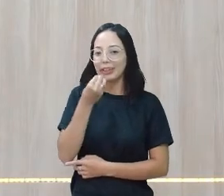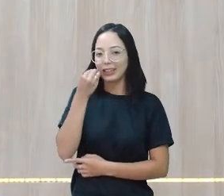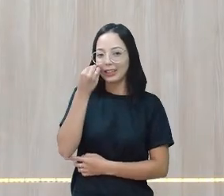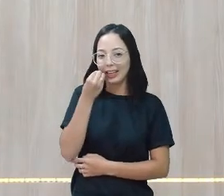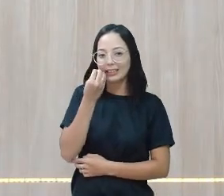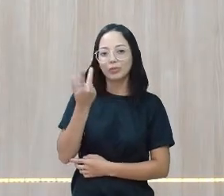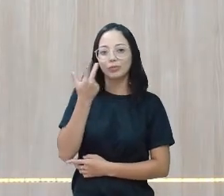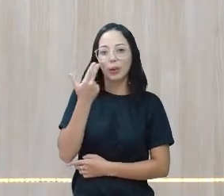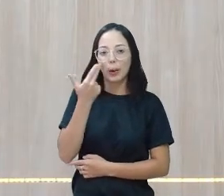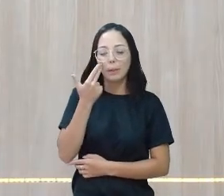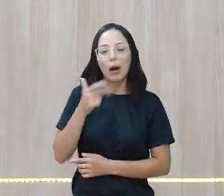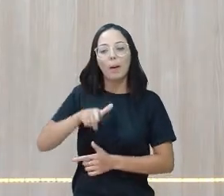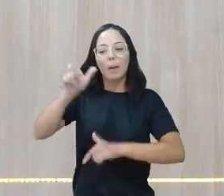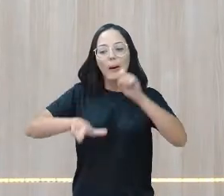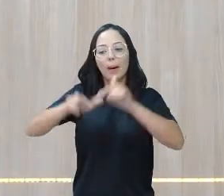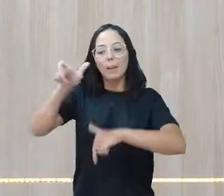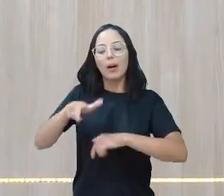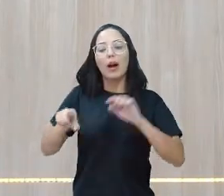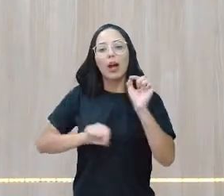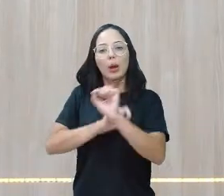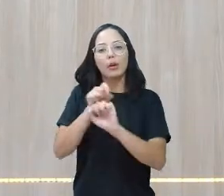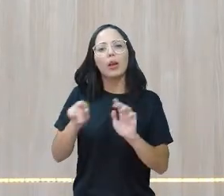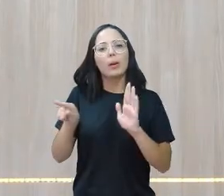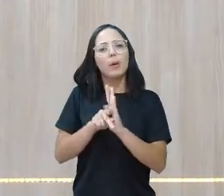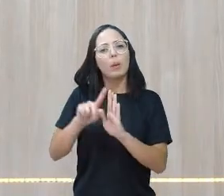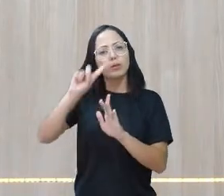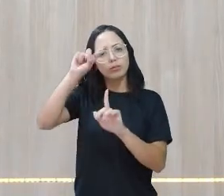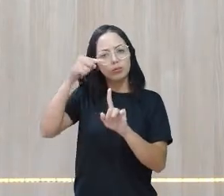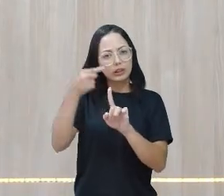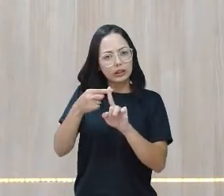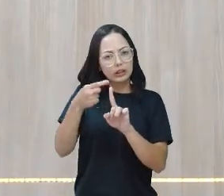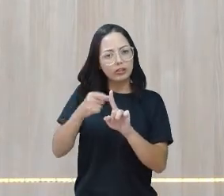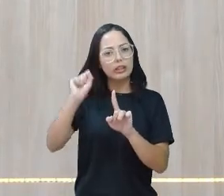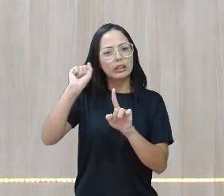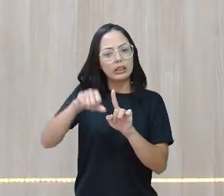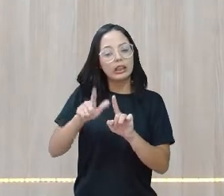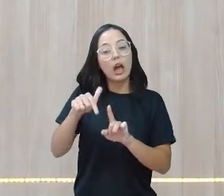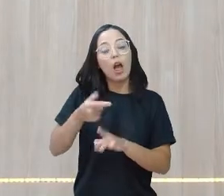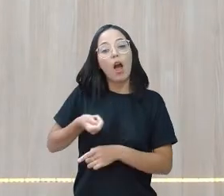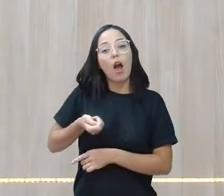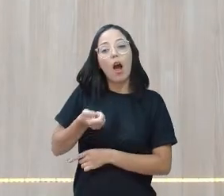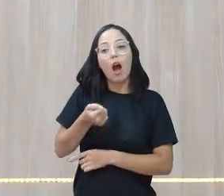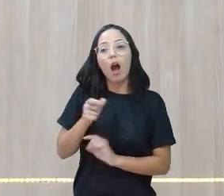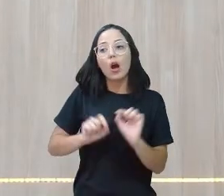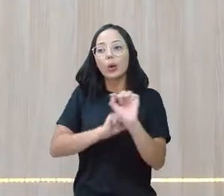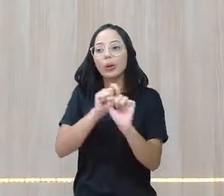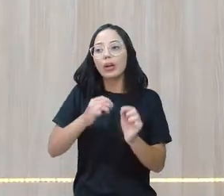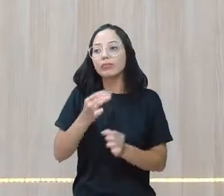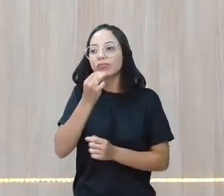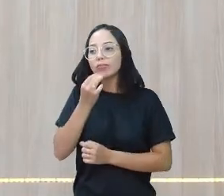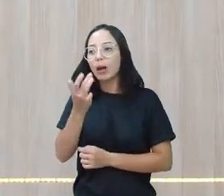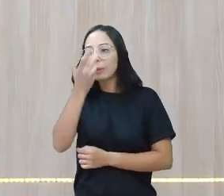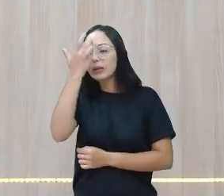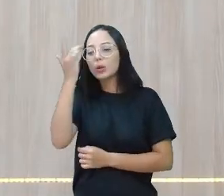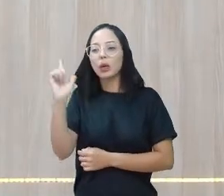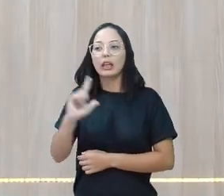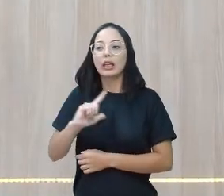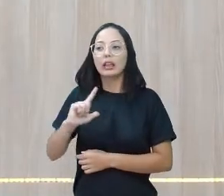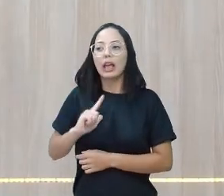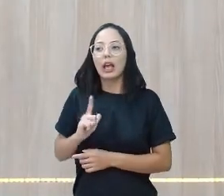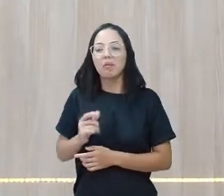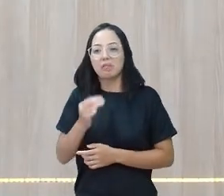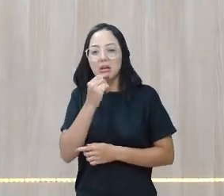experiência normal dos sinestetas, ela é muito positiva. Né? É raro o caso em que uma pessoa que tem sinestesia,